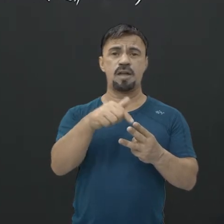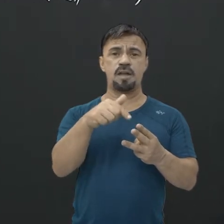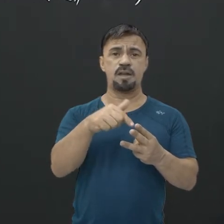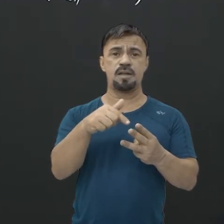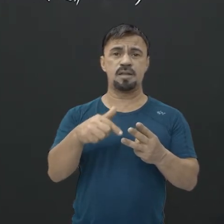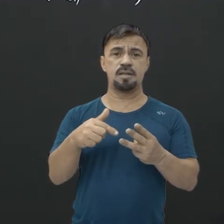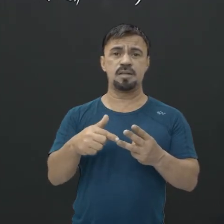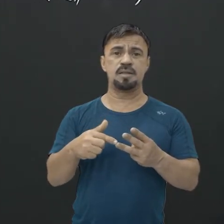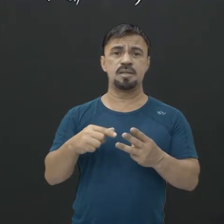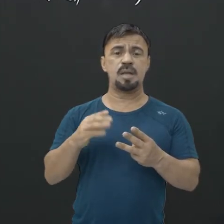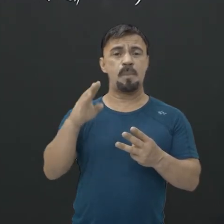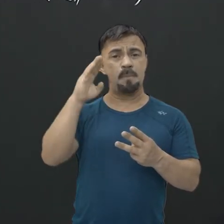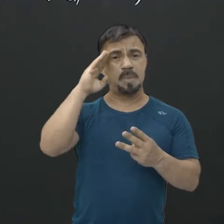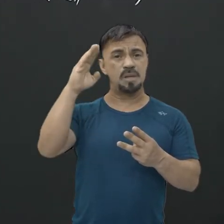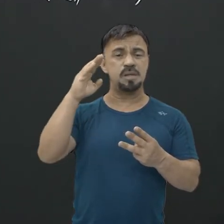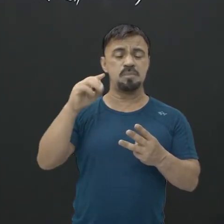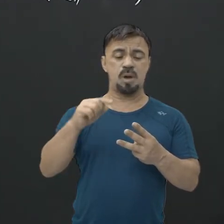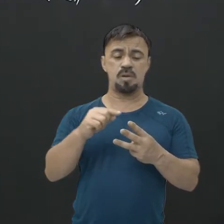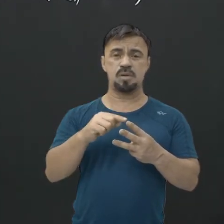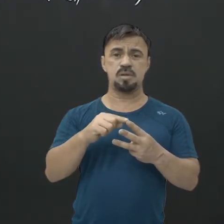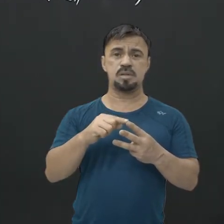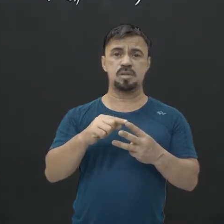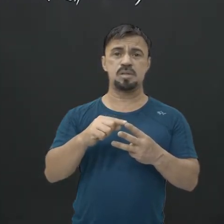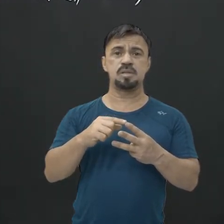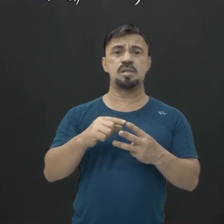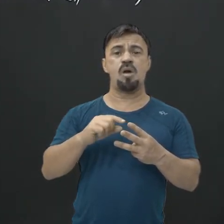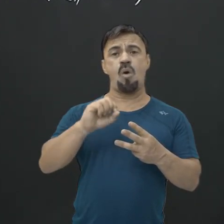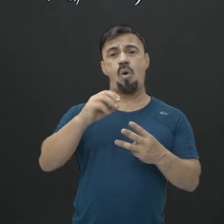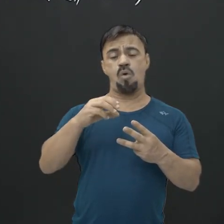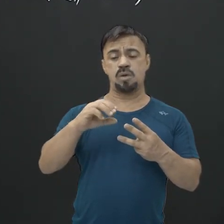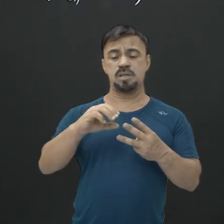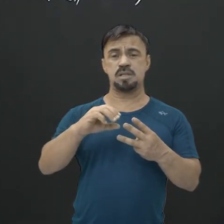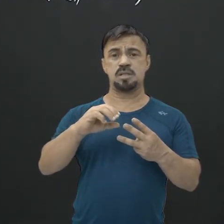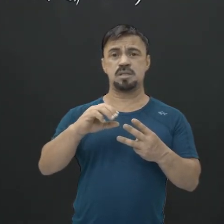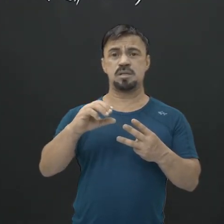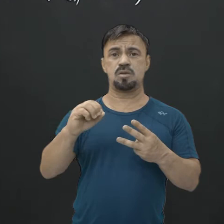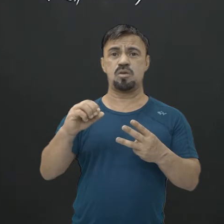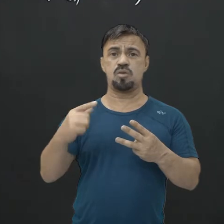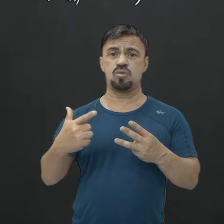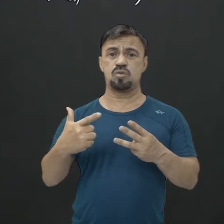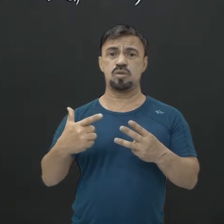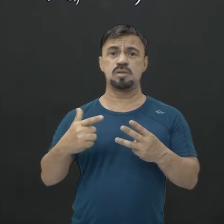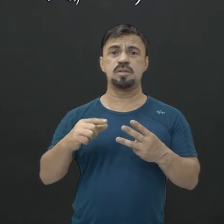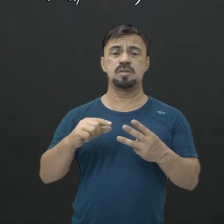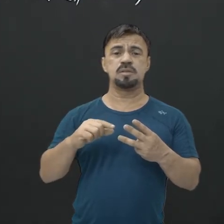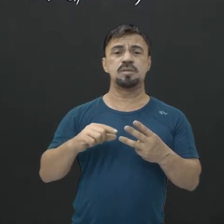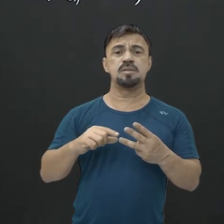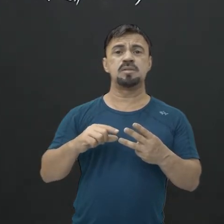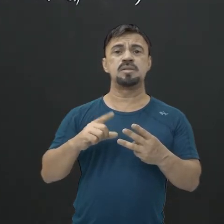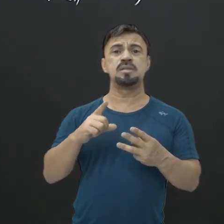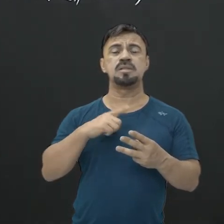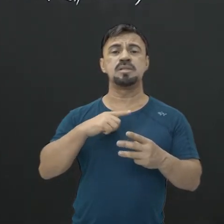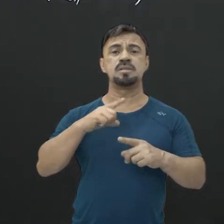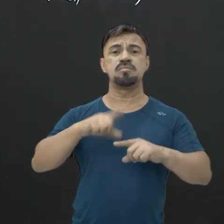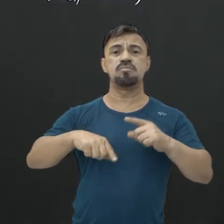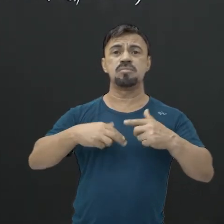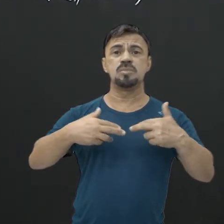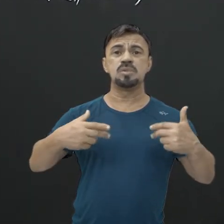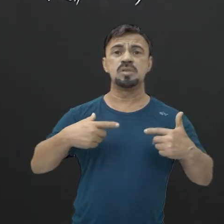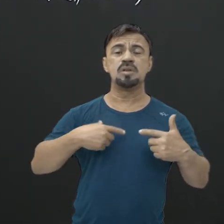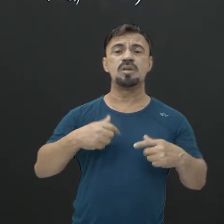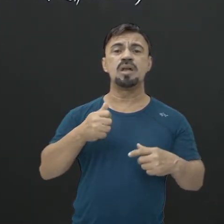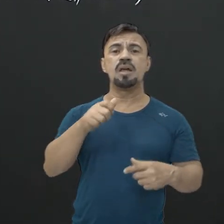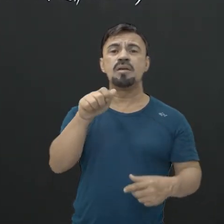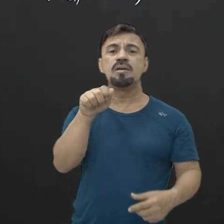principais? Falando de dióxido de carbono ou de CO2. Estamos falando aí do produto da nossa